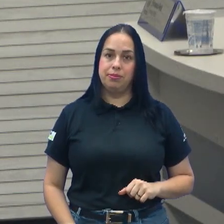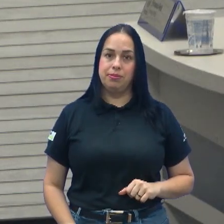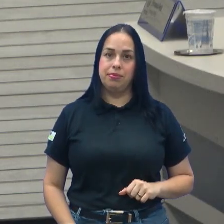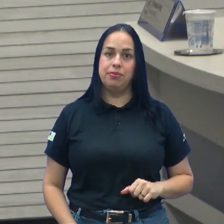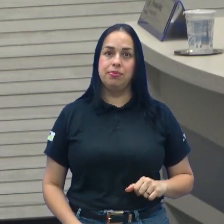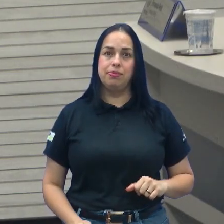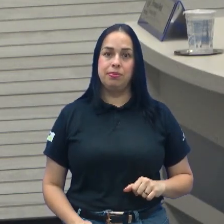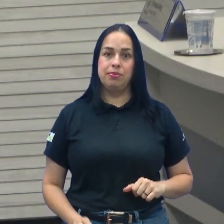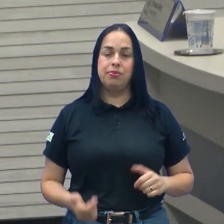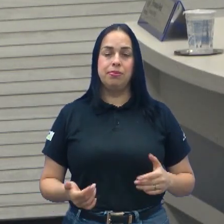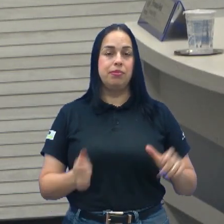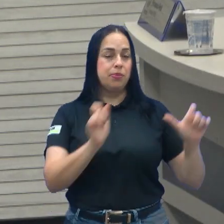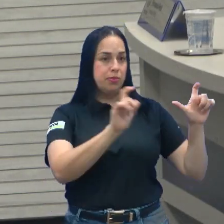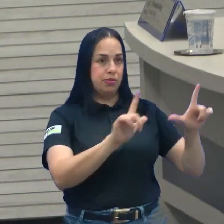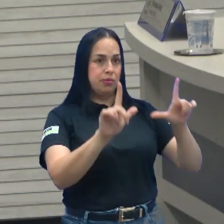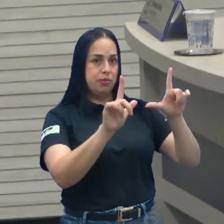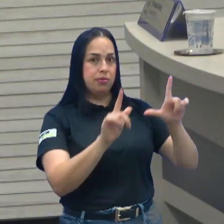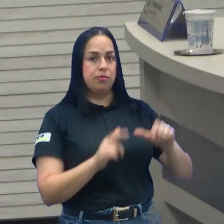Pandeló, a próxima tela lá.